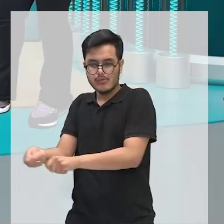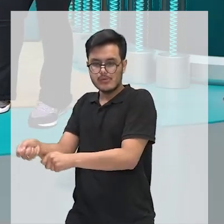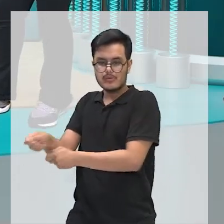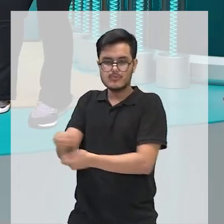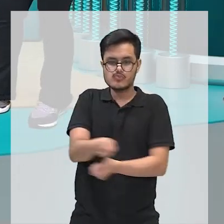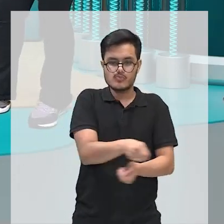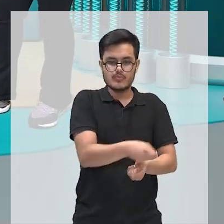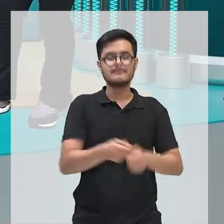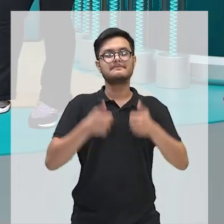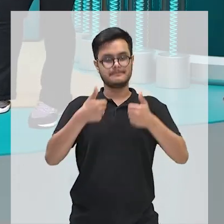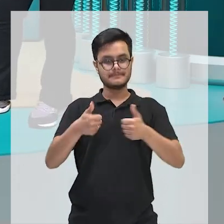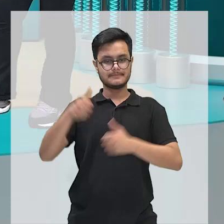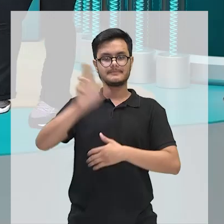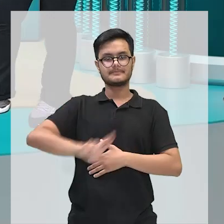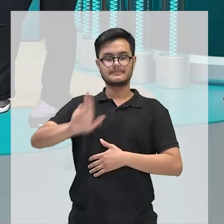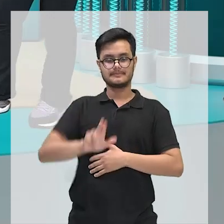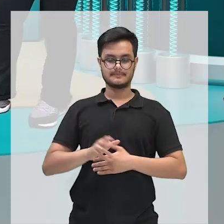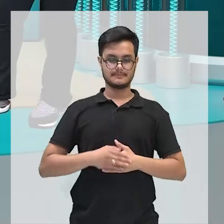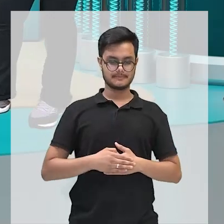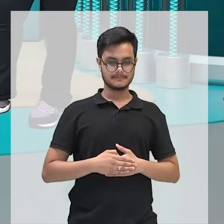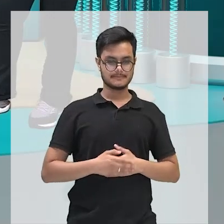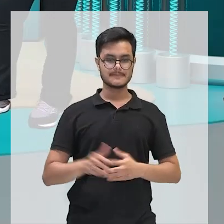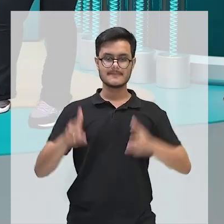fazer aquele movimento para ir